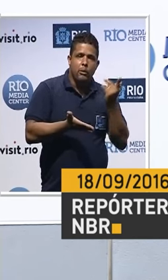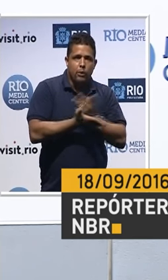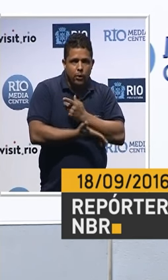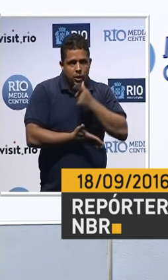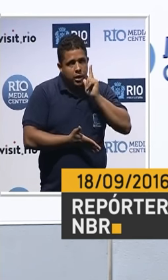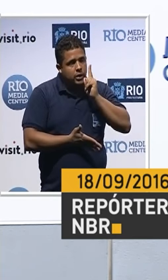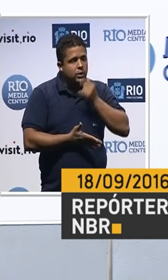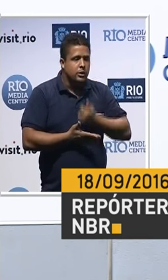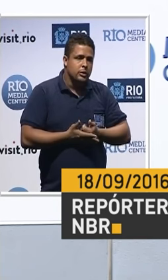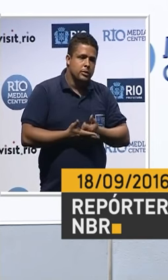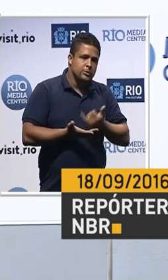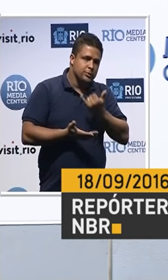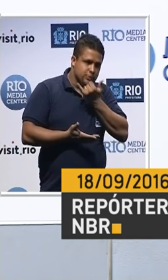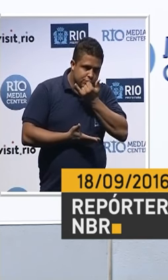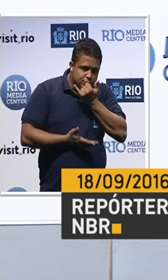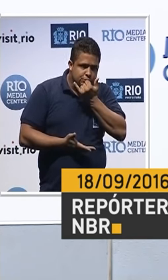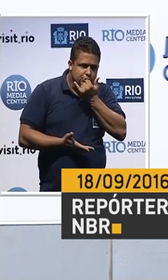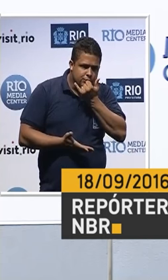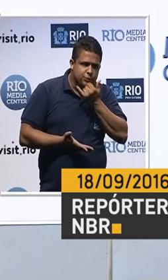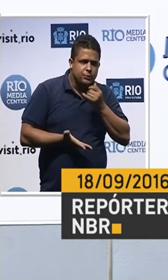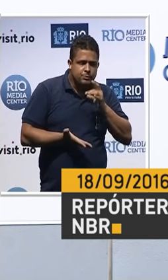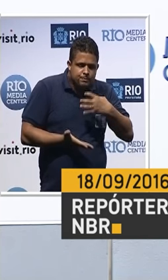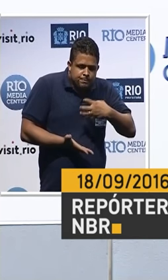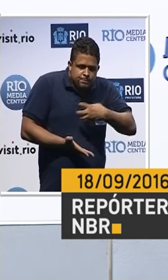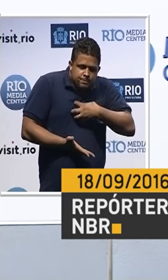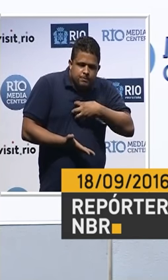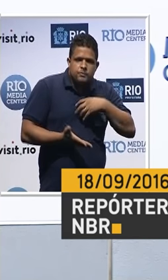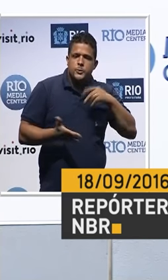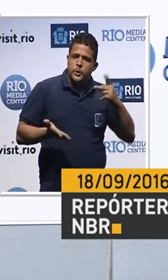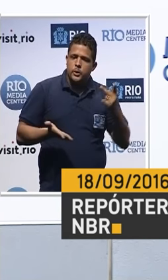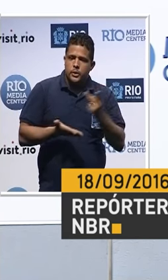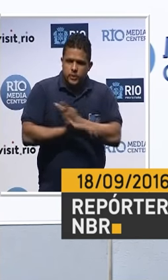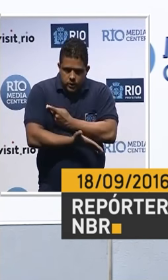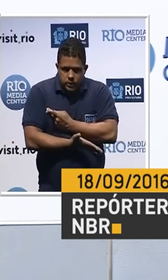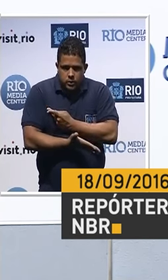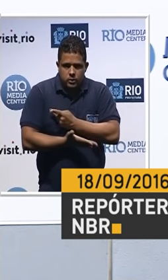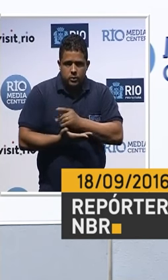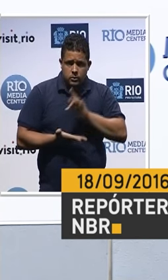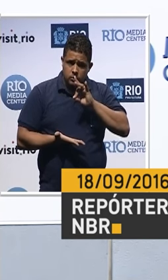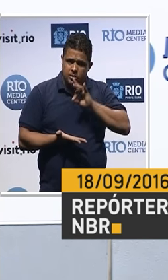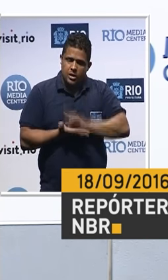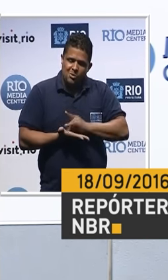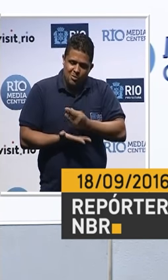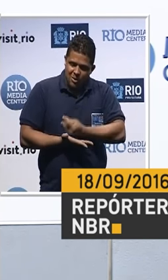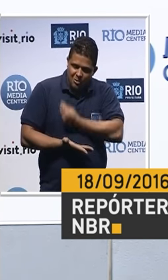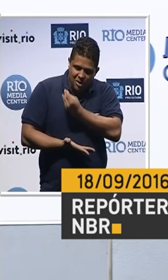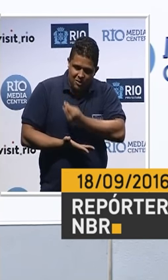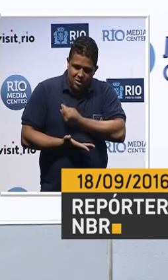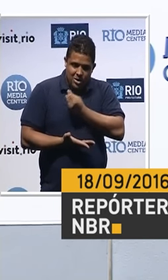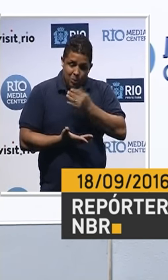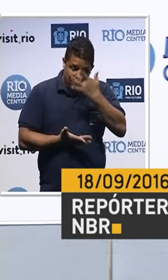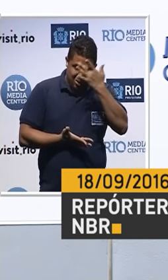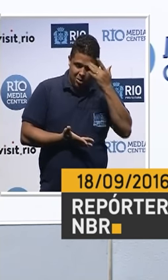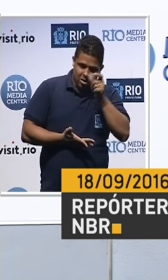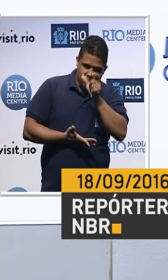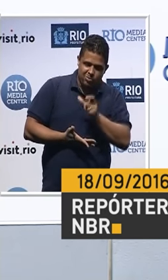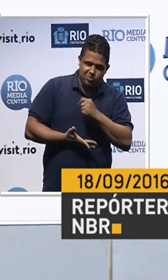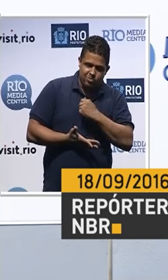nós lamentamos muito o ocorrido. Em se tratando de uma vida, nós temos sempre